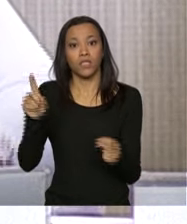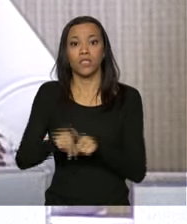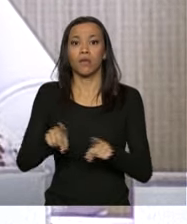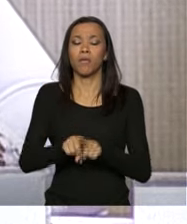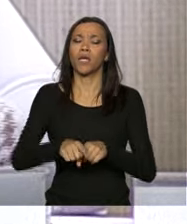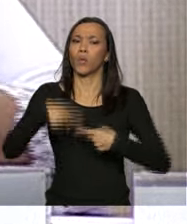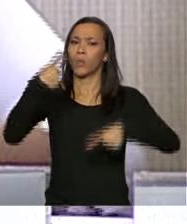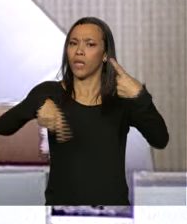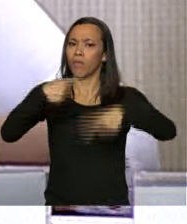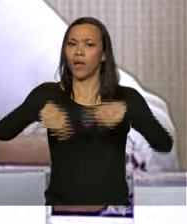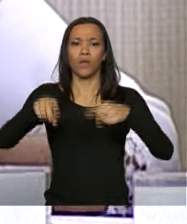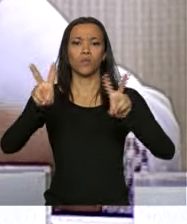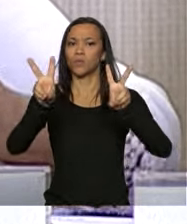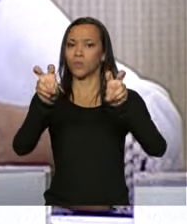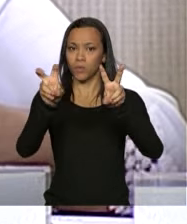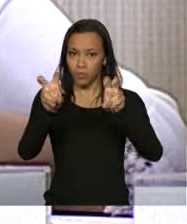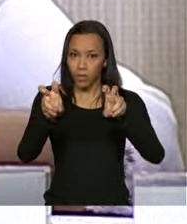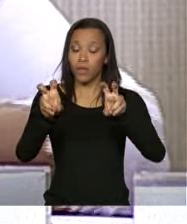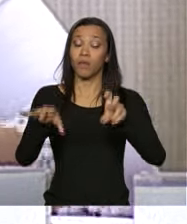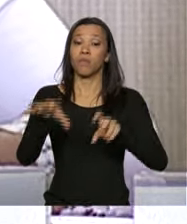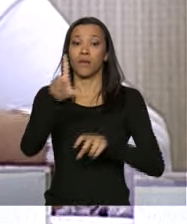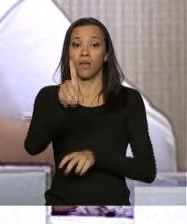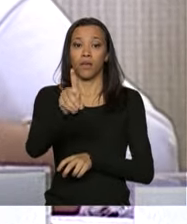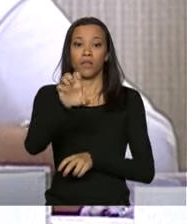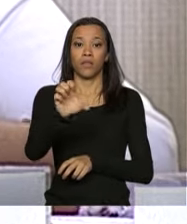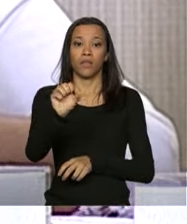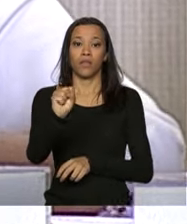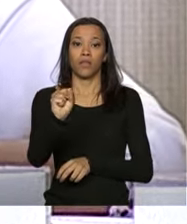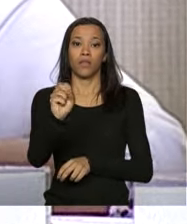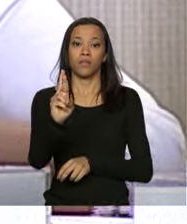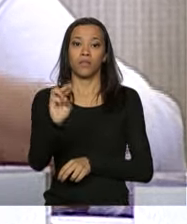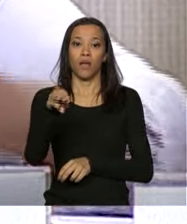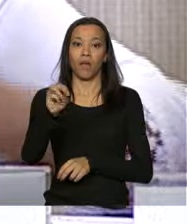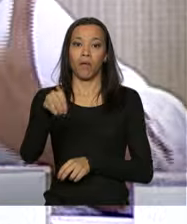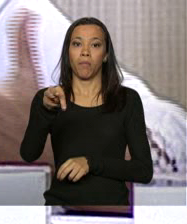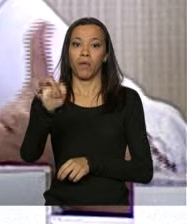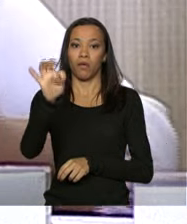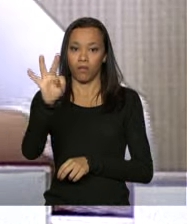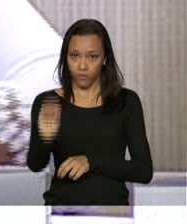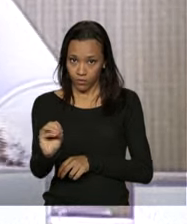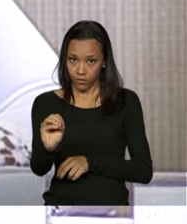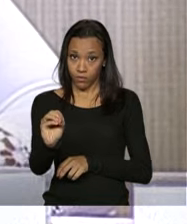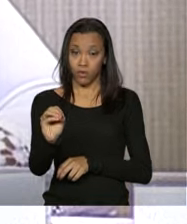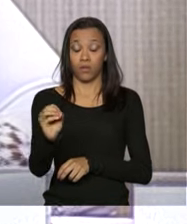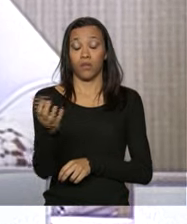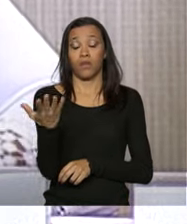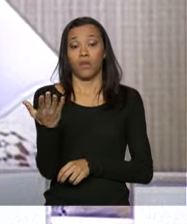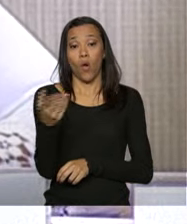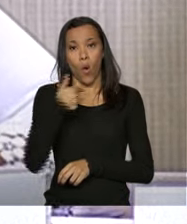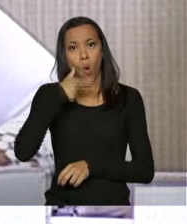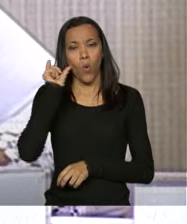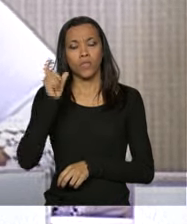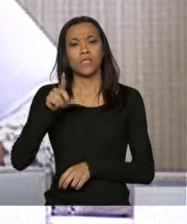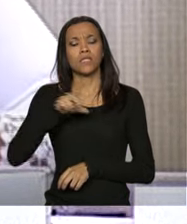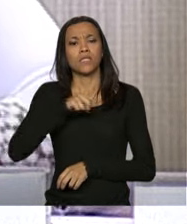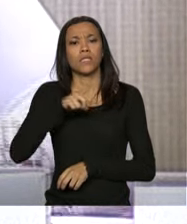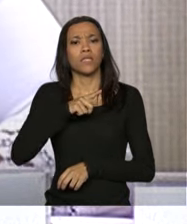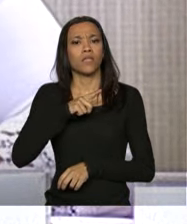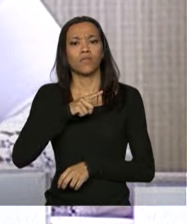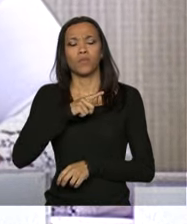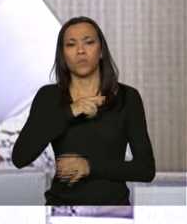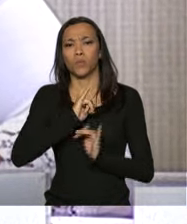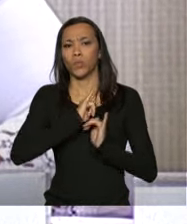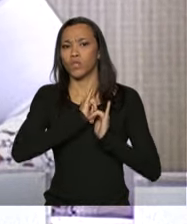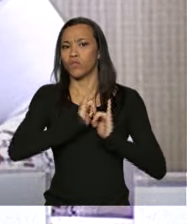desarmamento e tantos outros que estão eh praticamente, vamos dizer, brotando à nossa frente. Ontem eu tive anúncio de